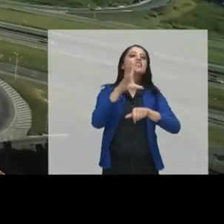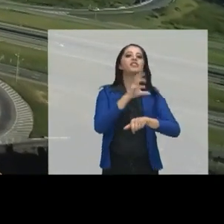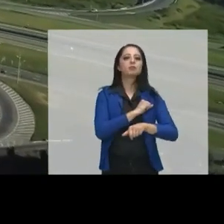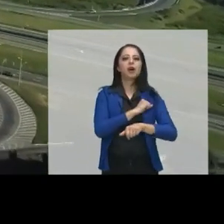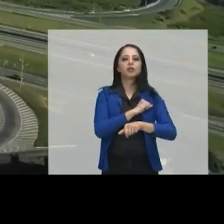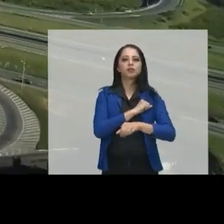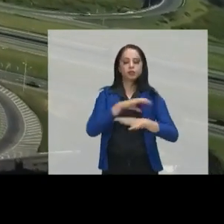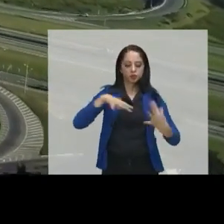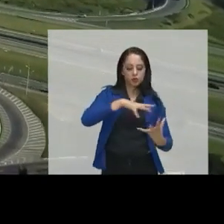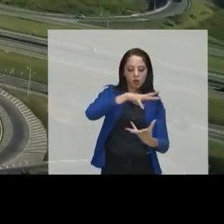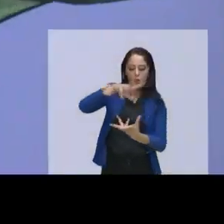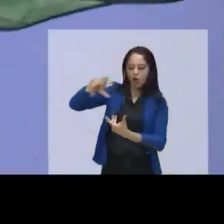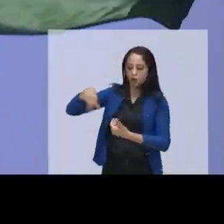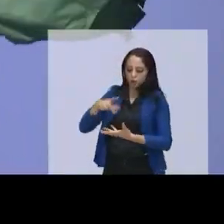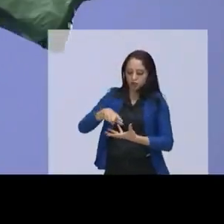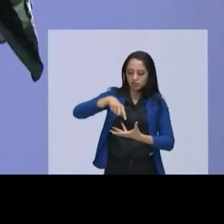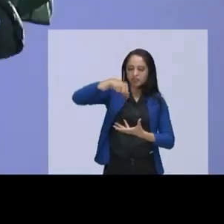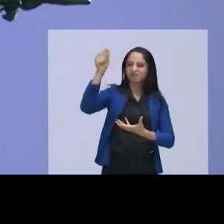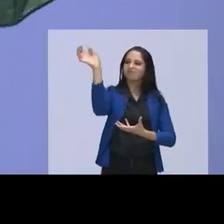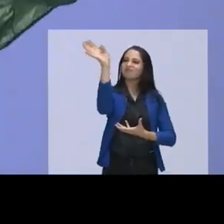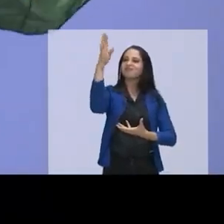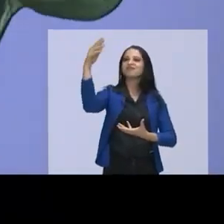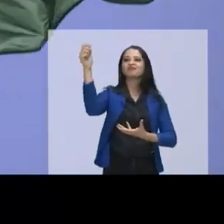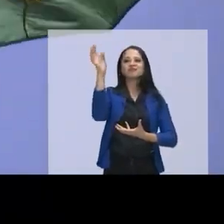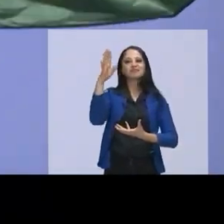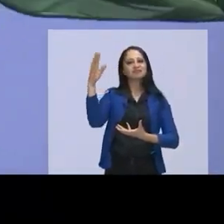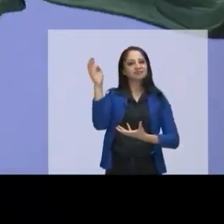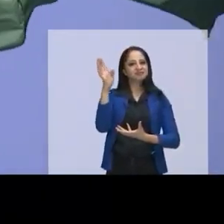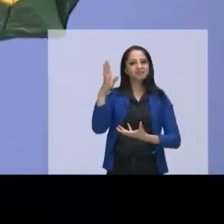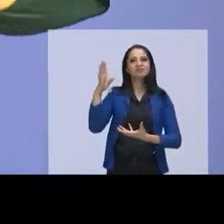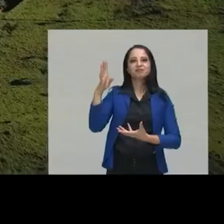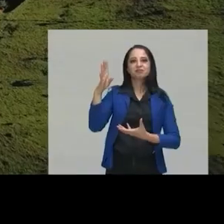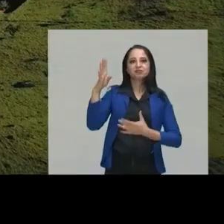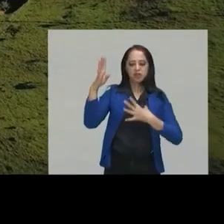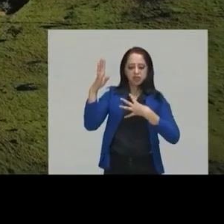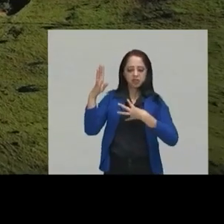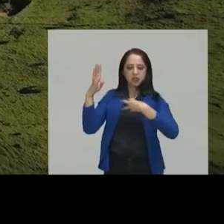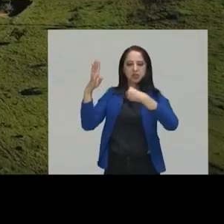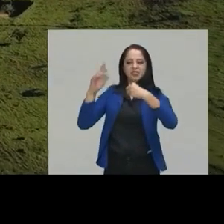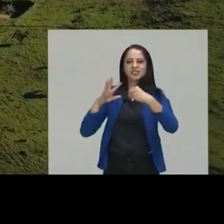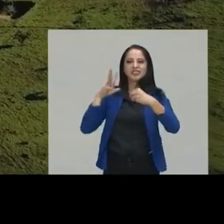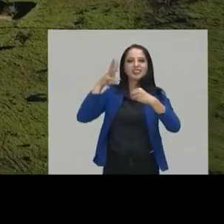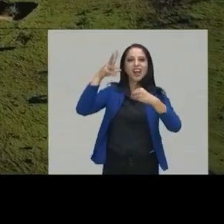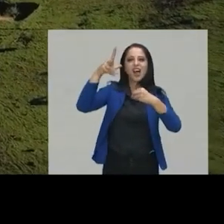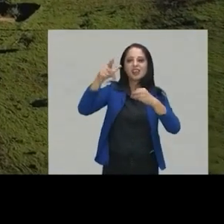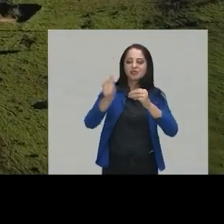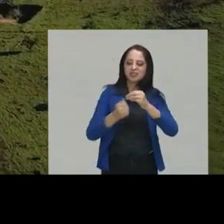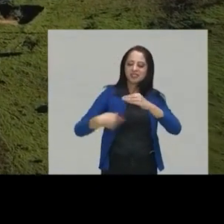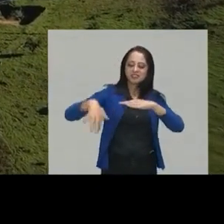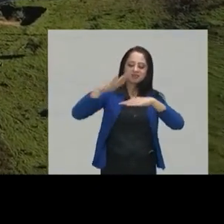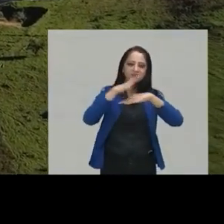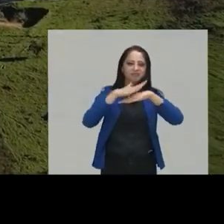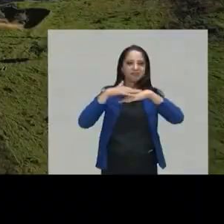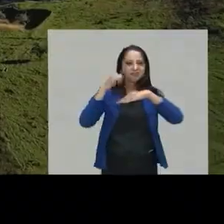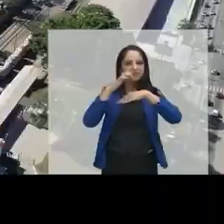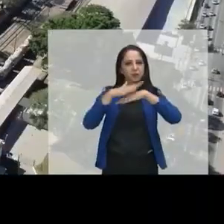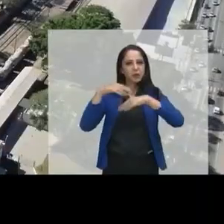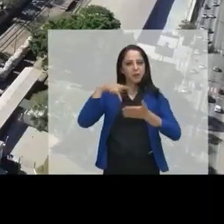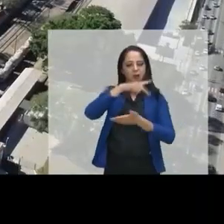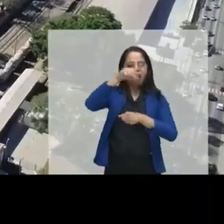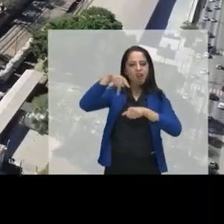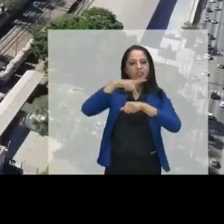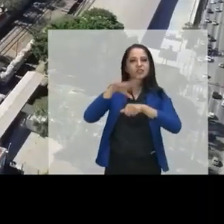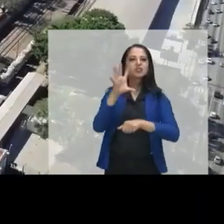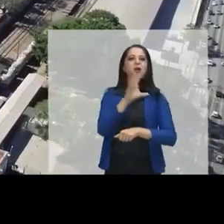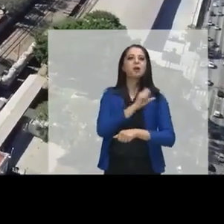dorada entre outras milas do Brasil boa pária amada dos filhos desse s m